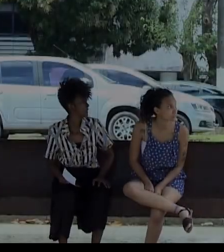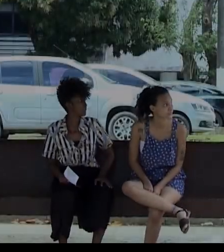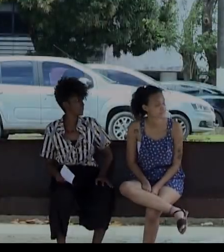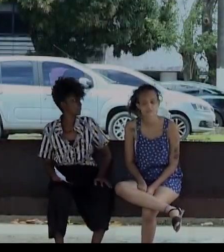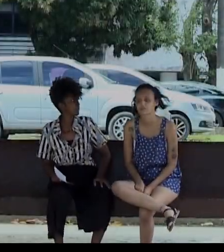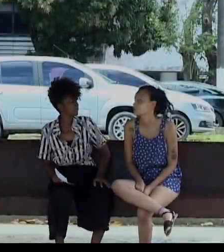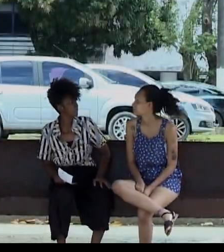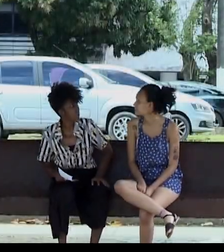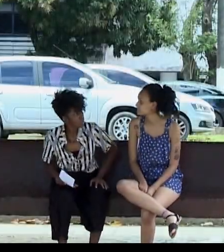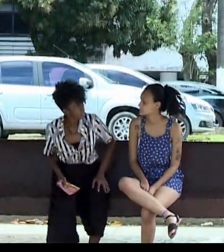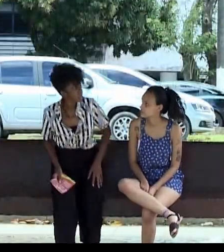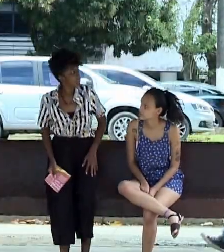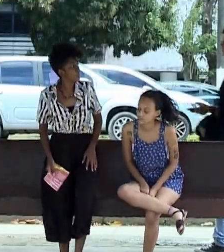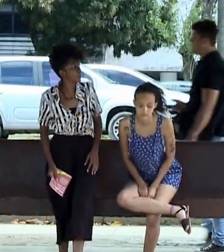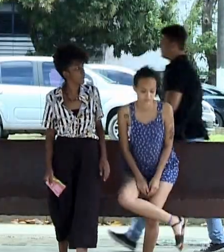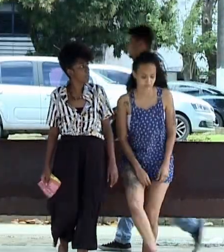Acho que o ônibus já tá vindo já.